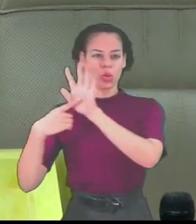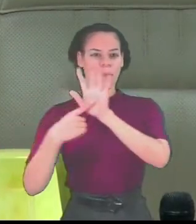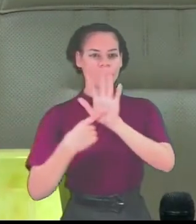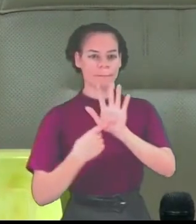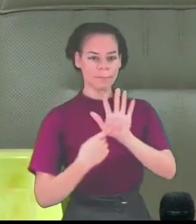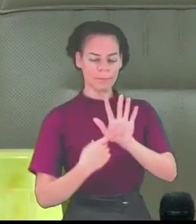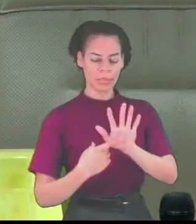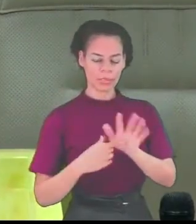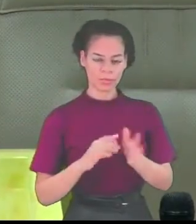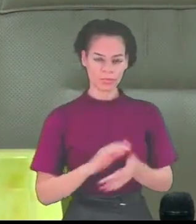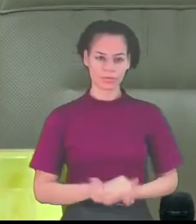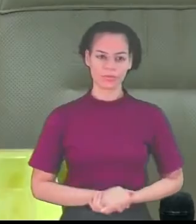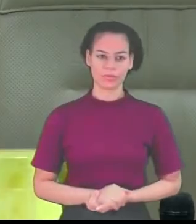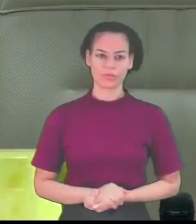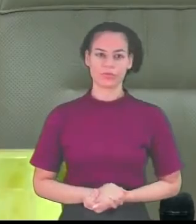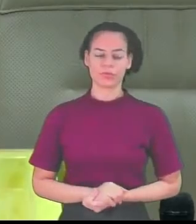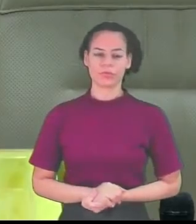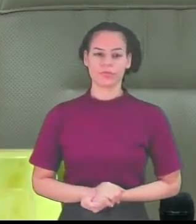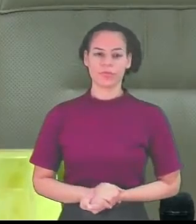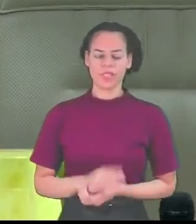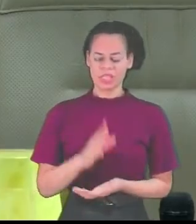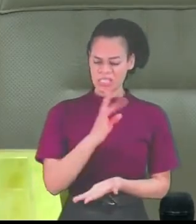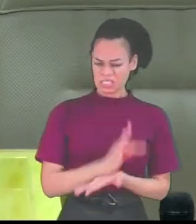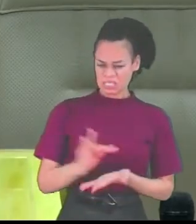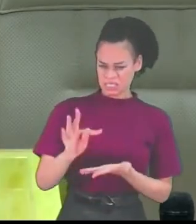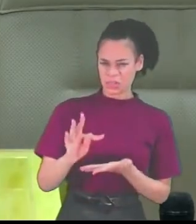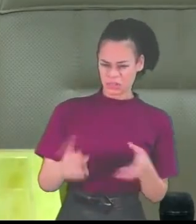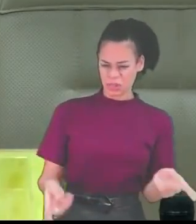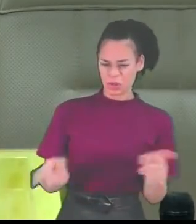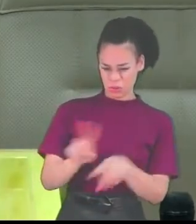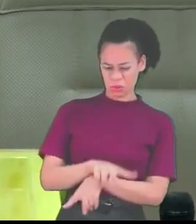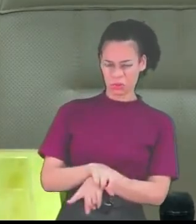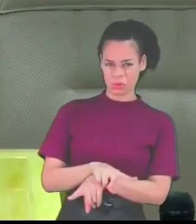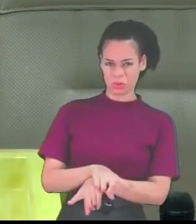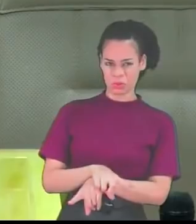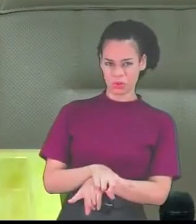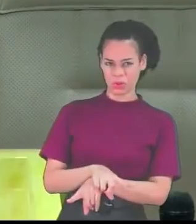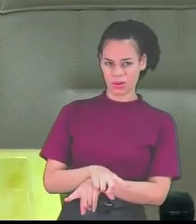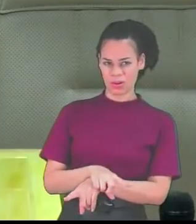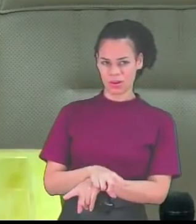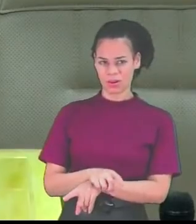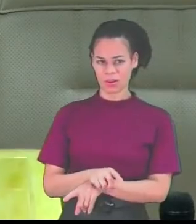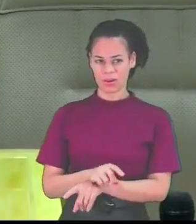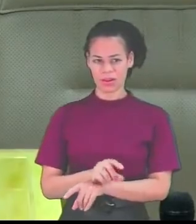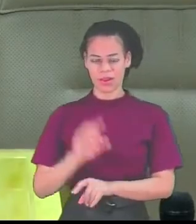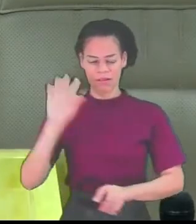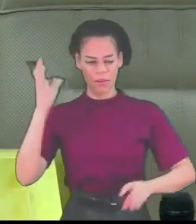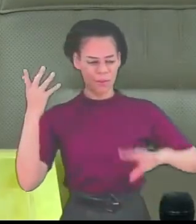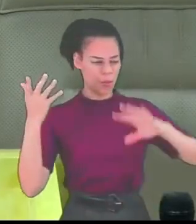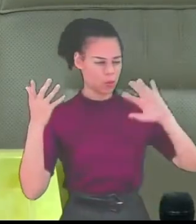e as controvérsias teológicas e elas vão surgindo